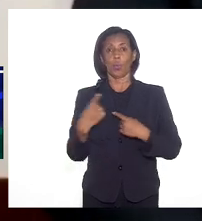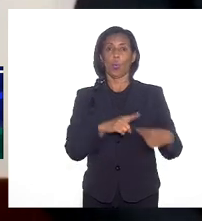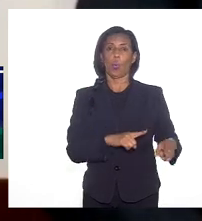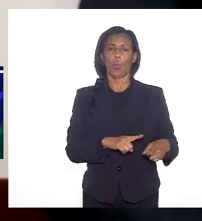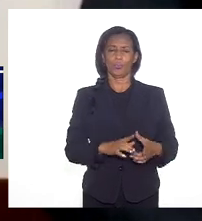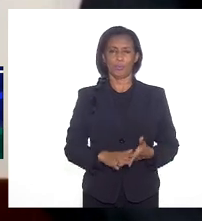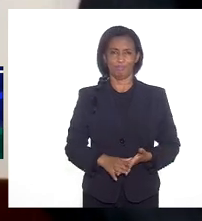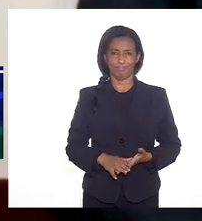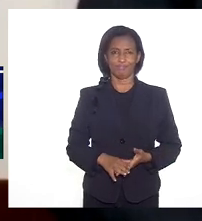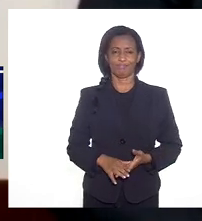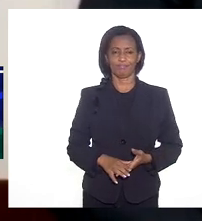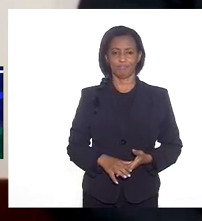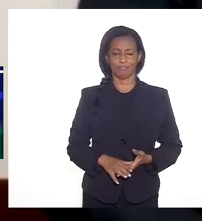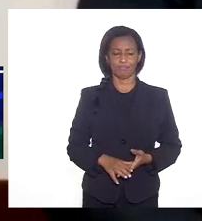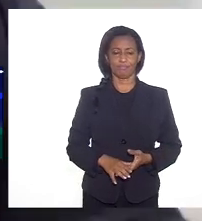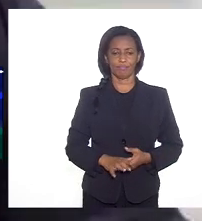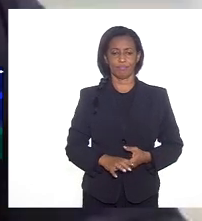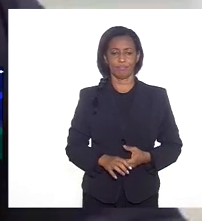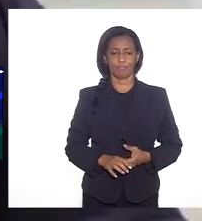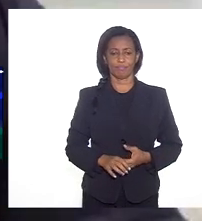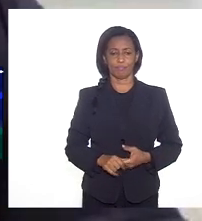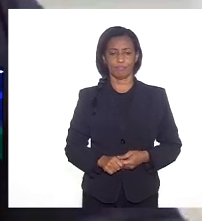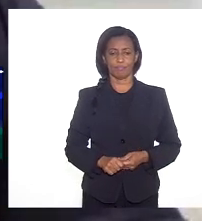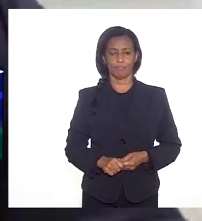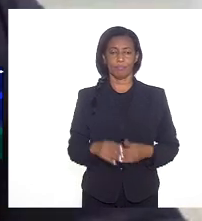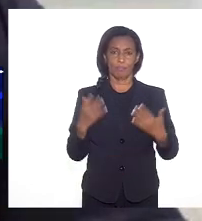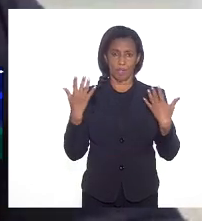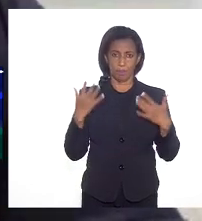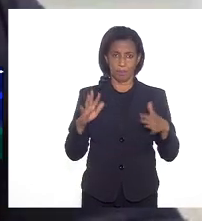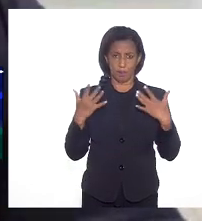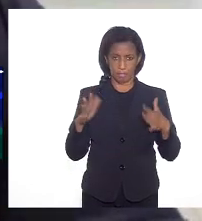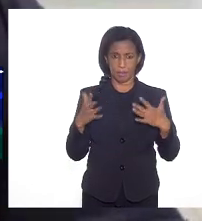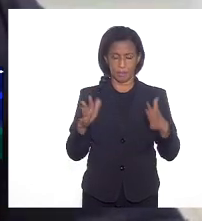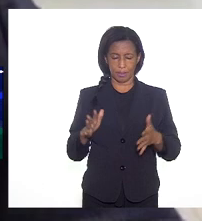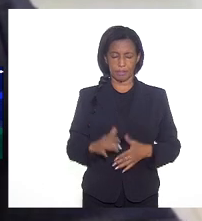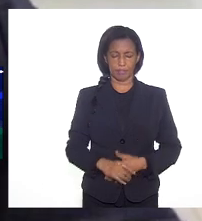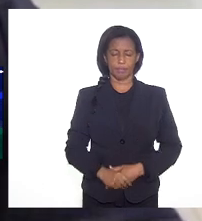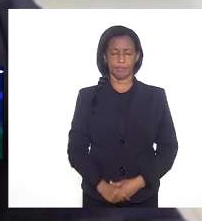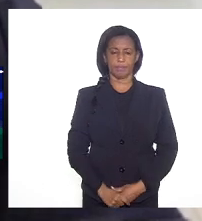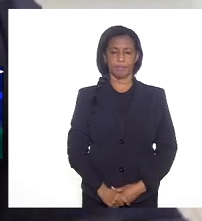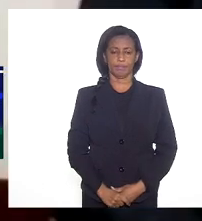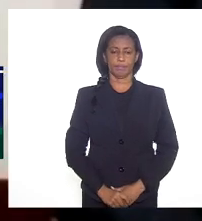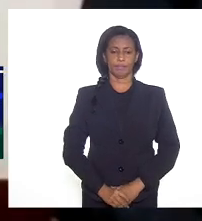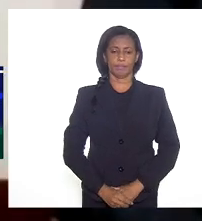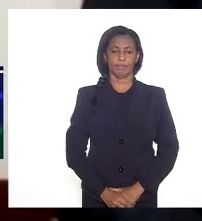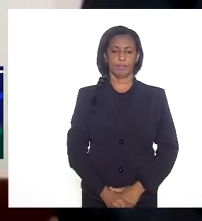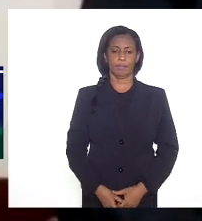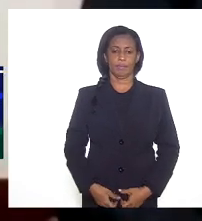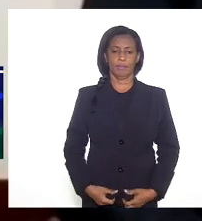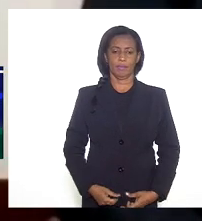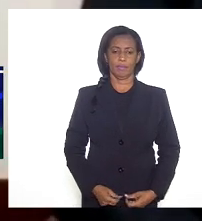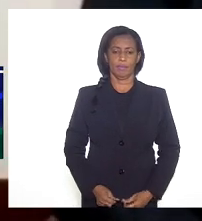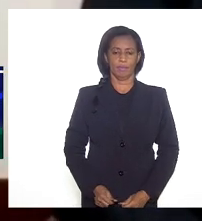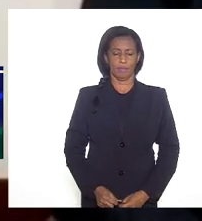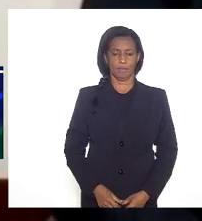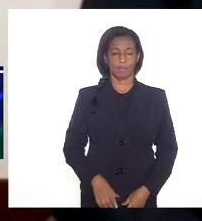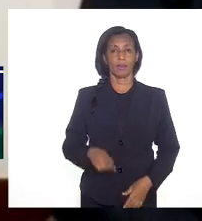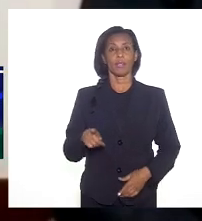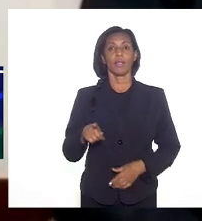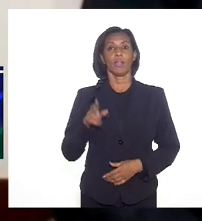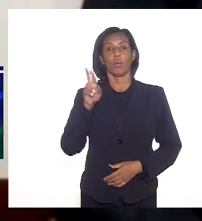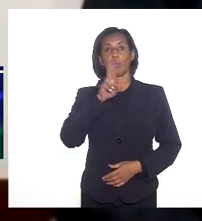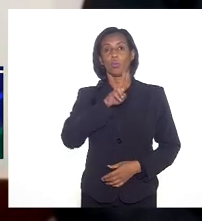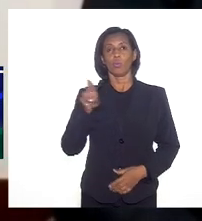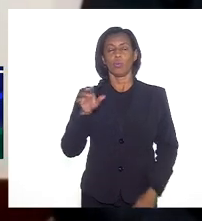fragiliza entendeu tá bom parabenizando desde já presidente parabéns pela iniciativa obrigado presidente será proceder a